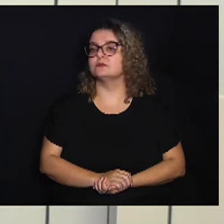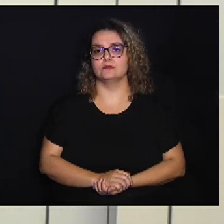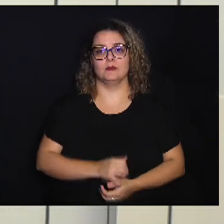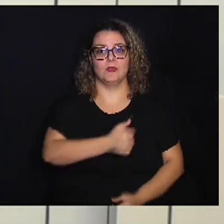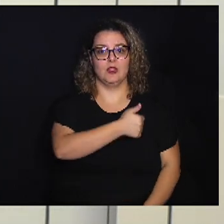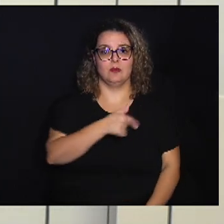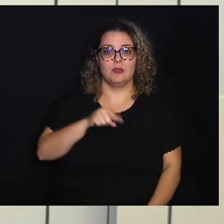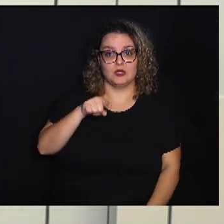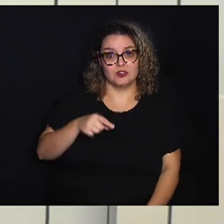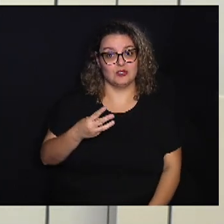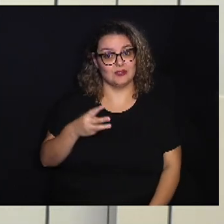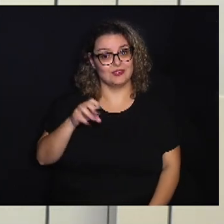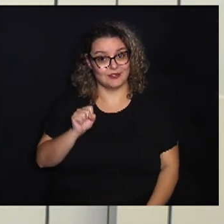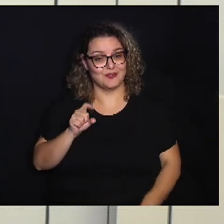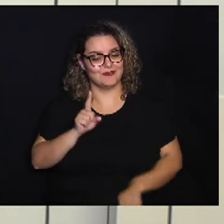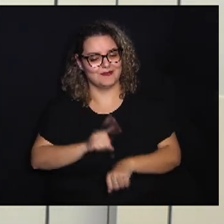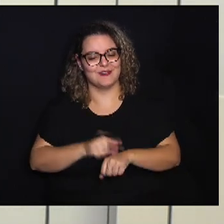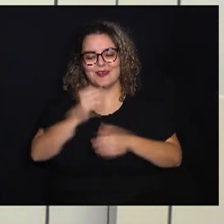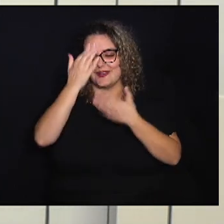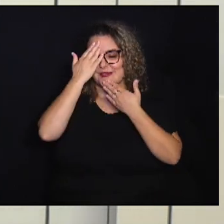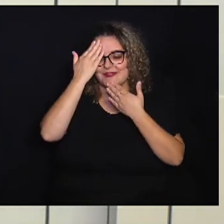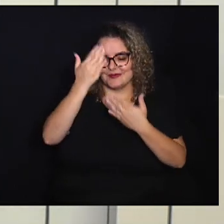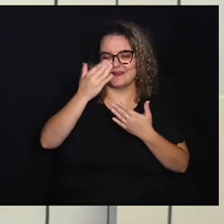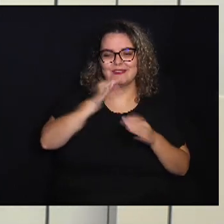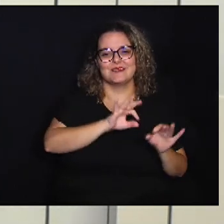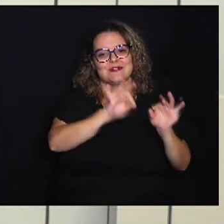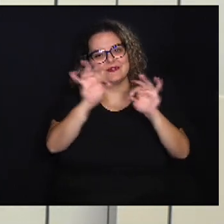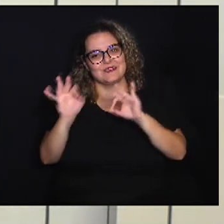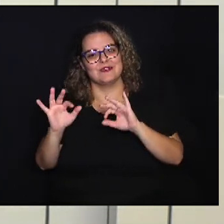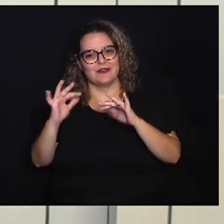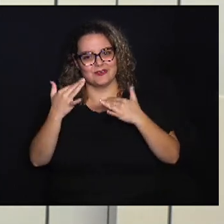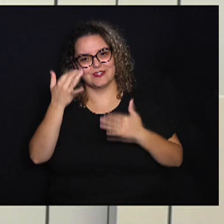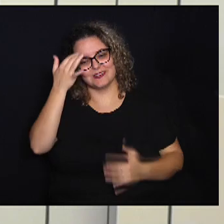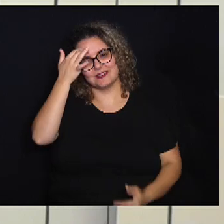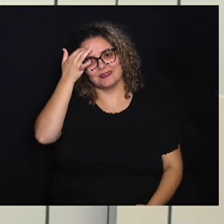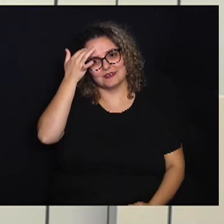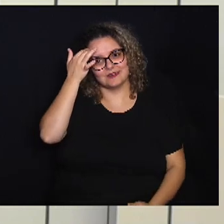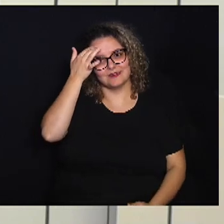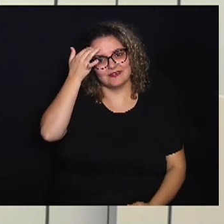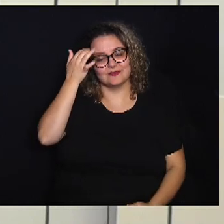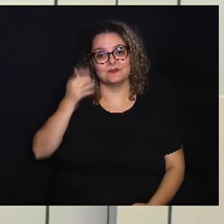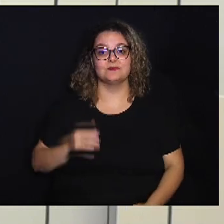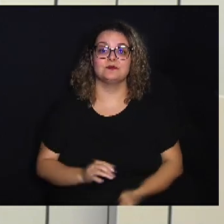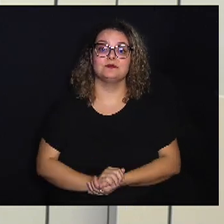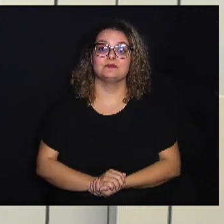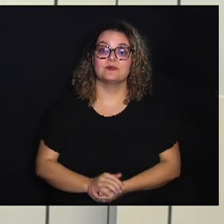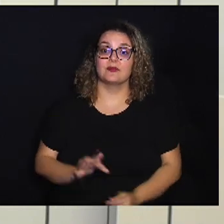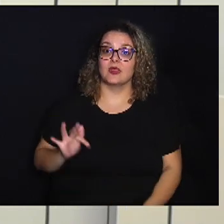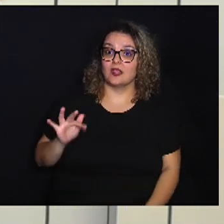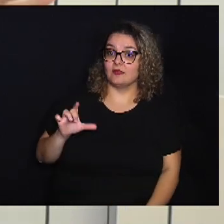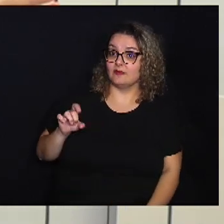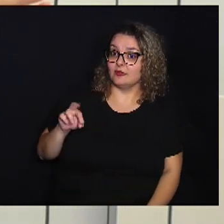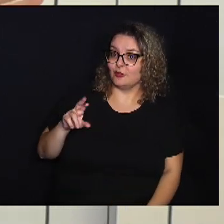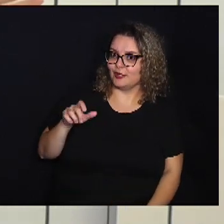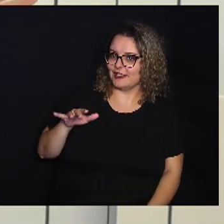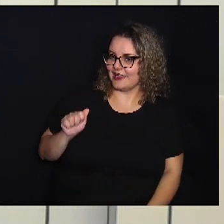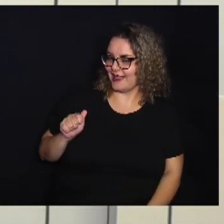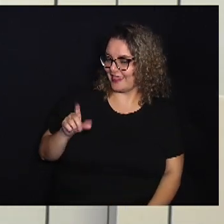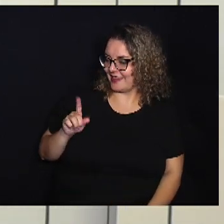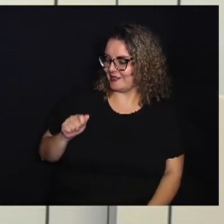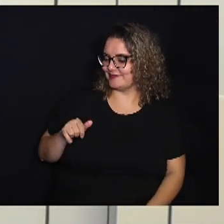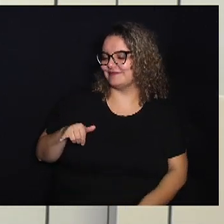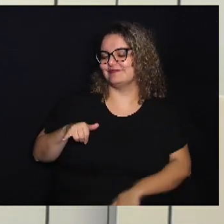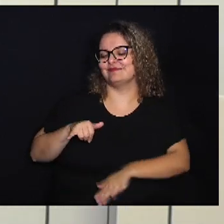Meio-dia mais 38 minutos. Muito obrigado pela sua companhia, pela sua audiência. E a florada dos IPs chegou, né,